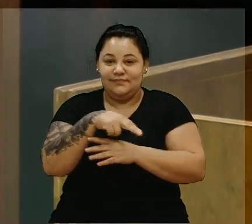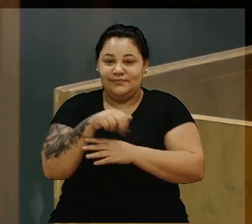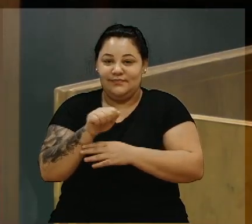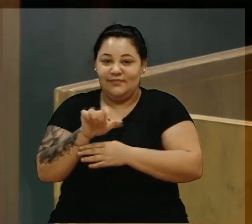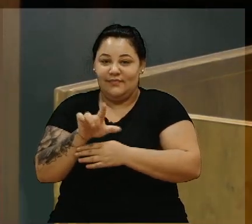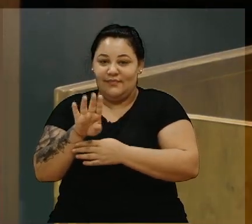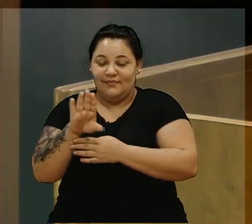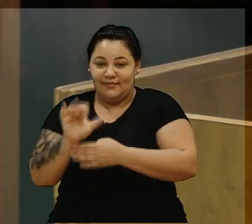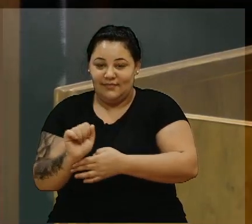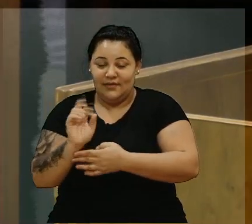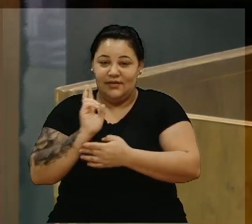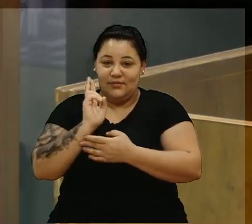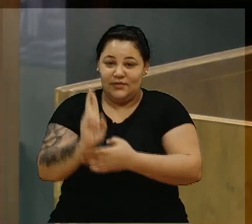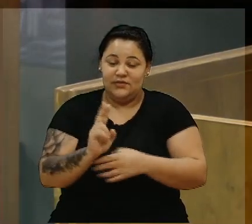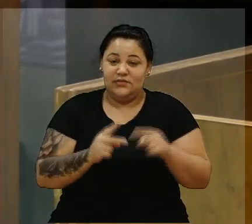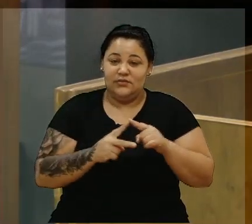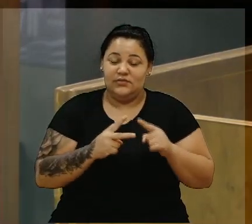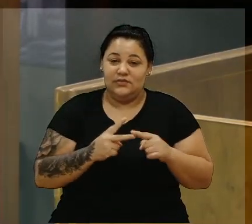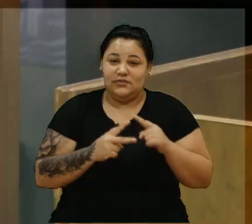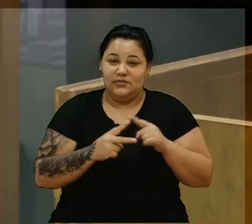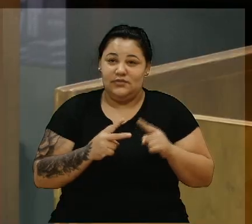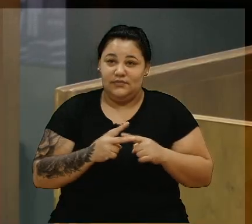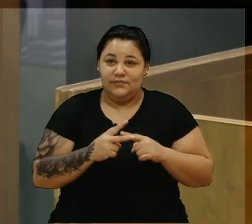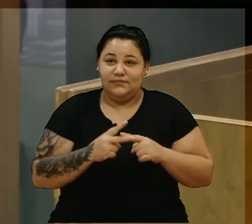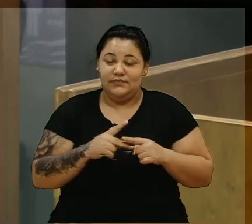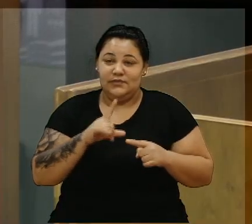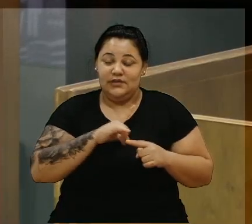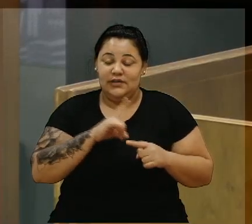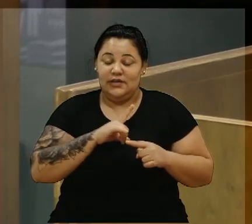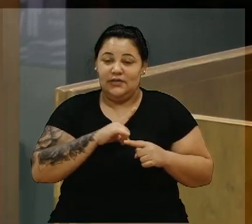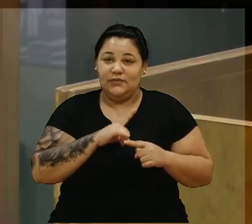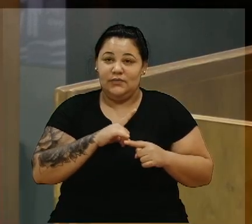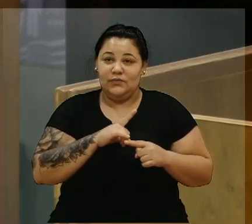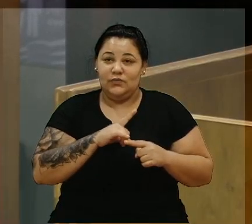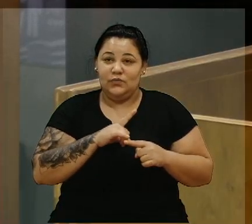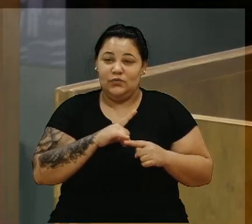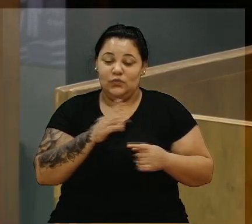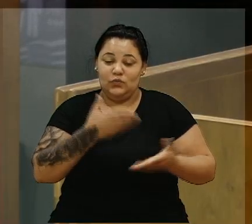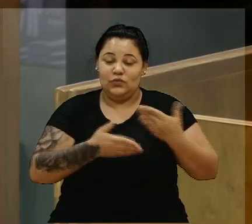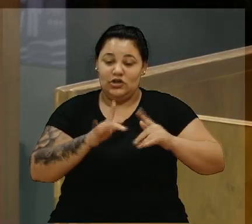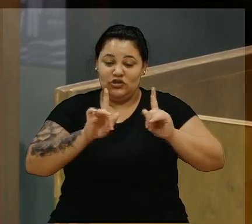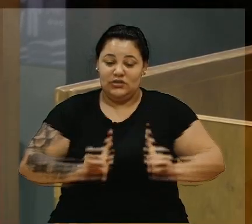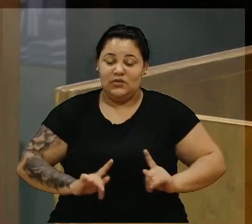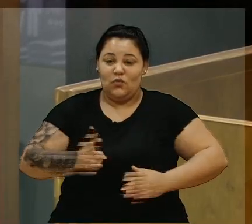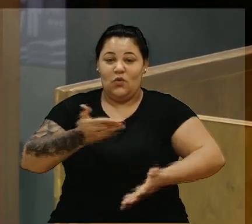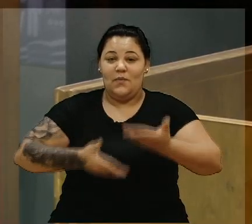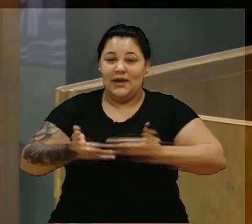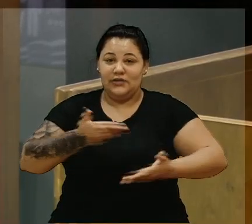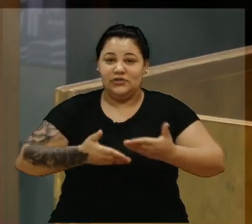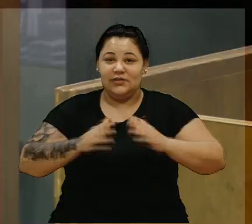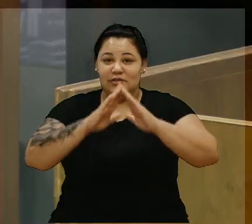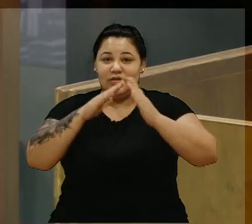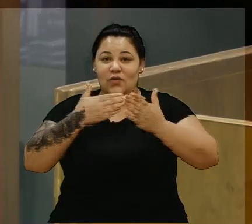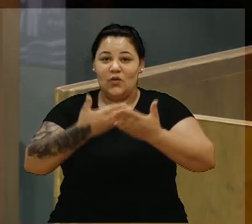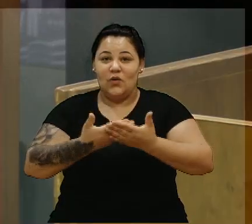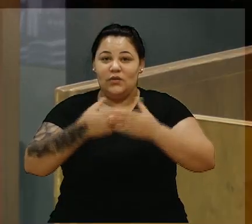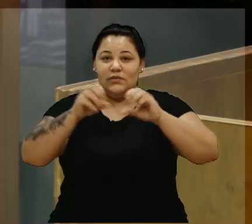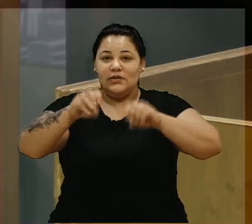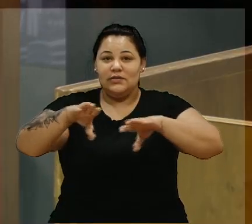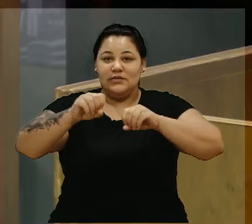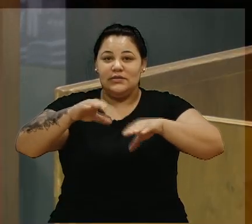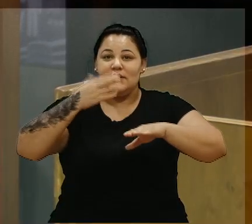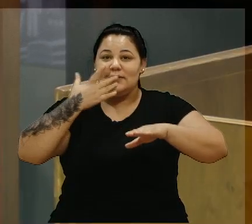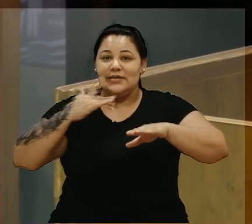categorias. Duas delas têm uma interlocução direta com o município, que é a gestão compartilhada, são as escolas de educação infantil e também